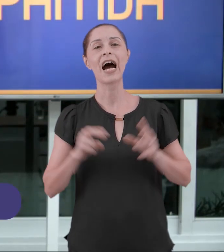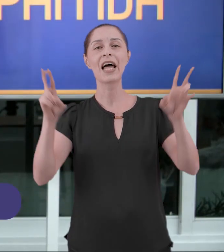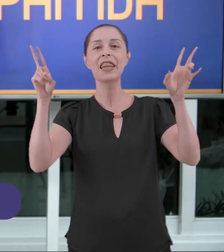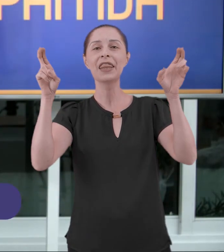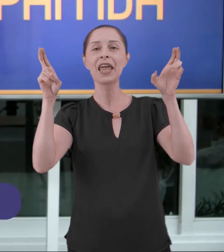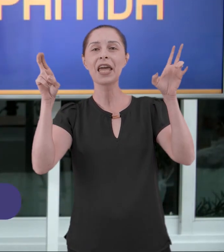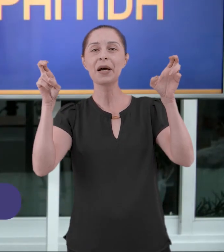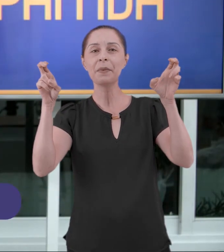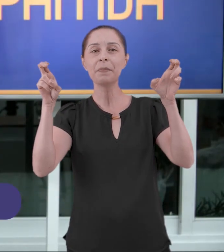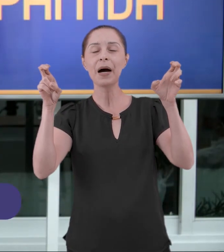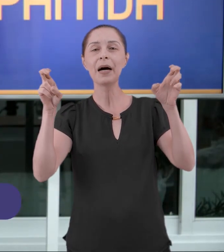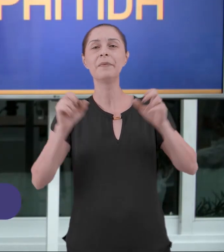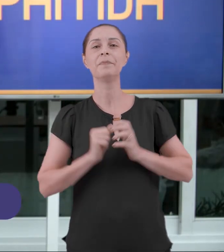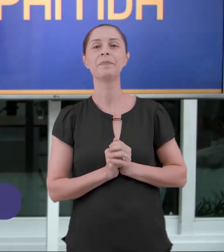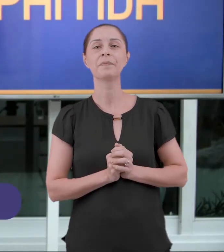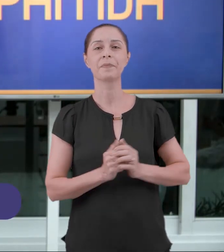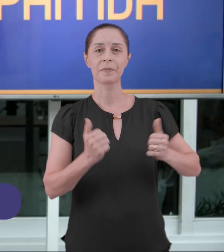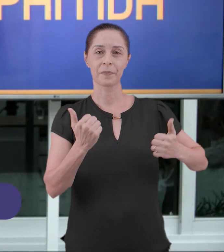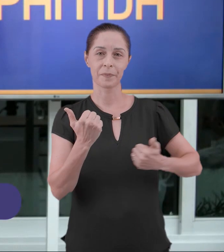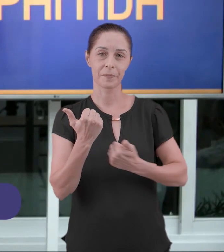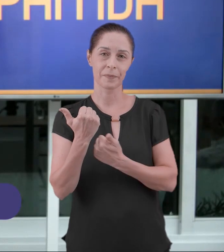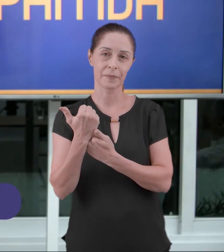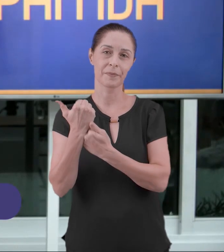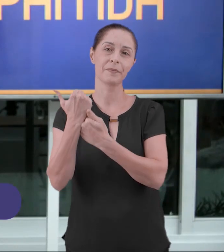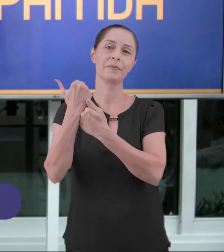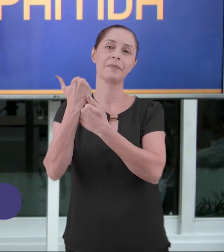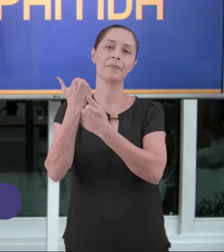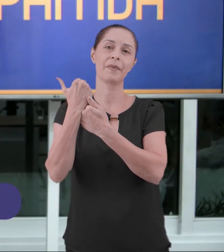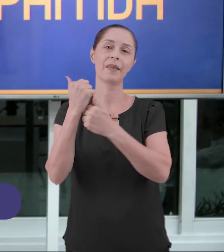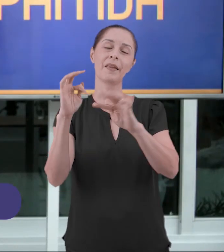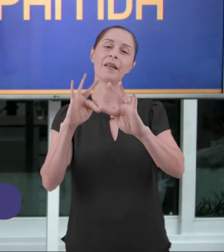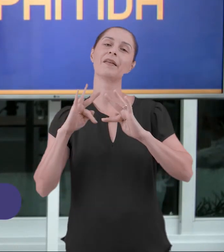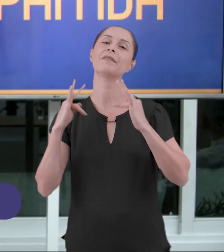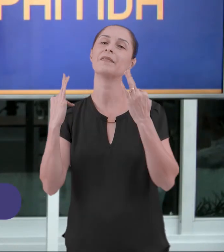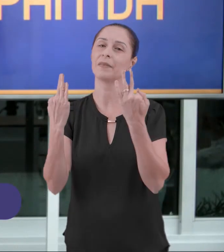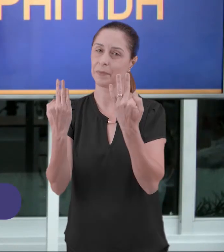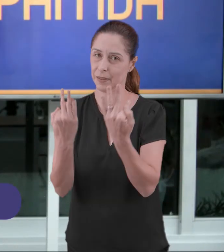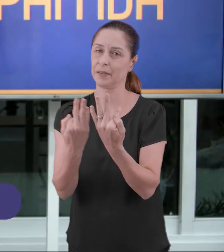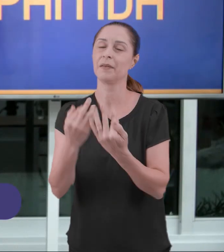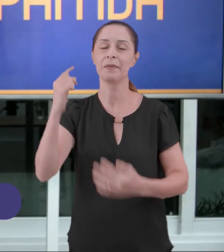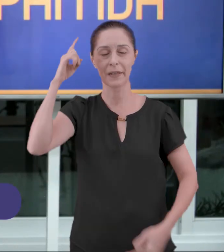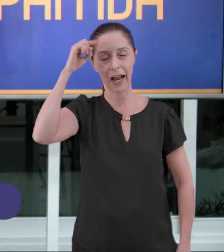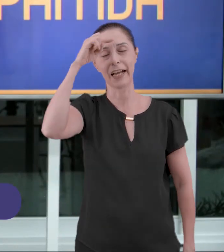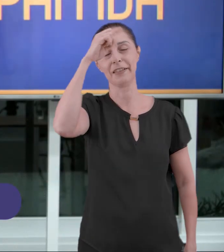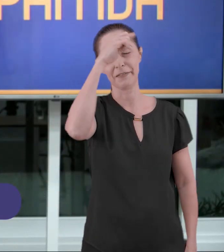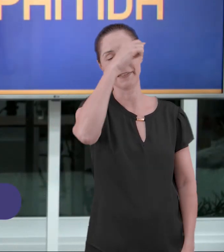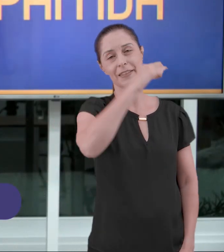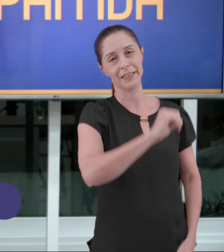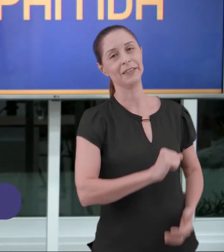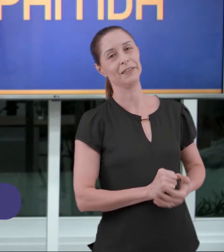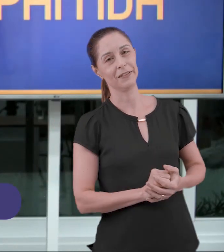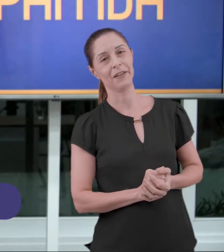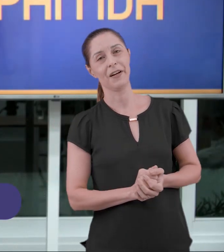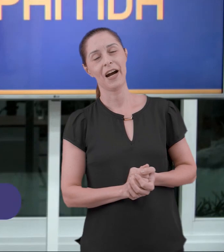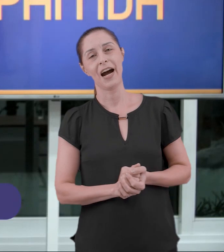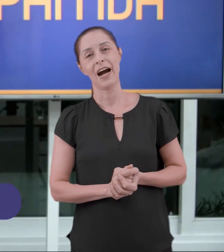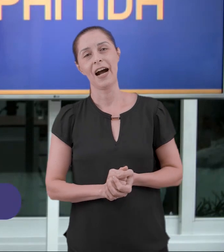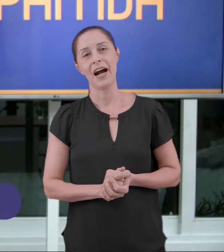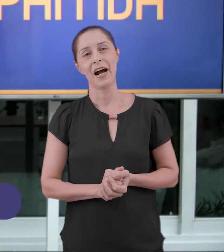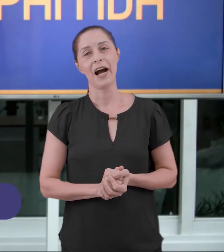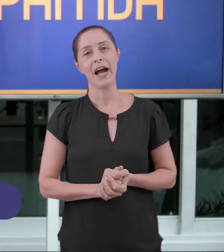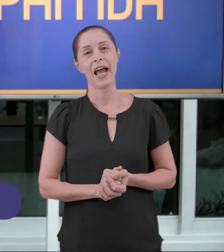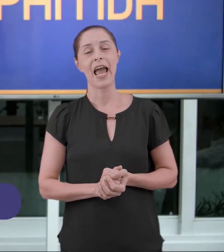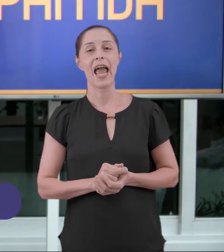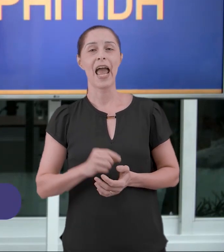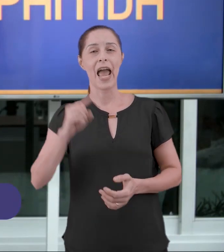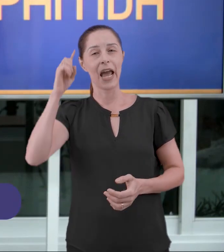sobre a manutenção das famílias, porque é difícil também essa parte. Então, esse